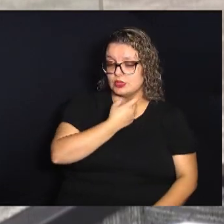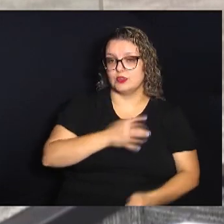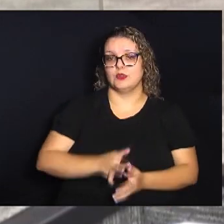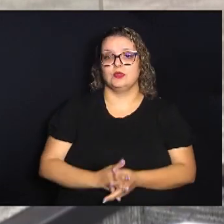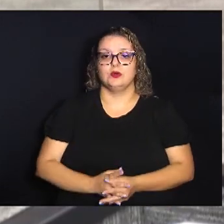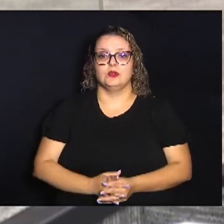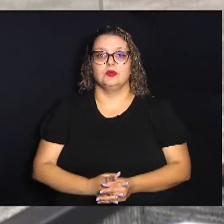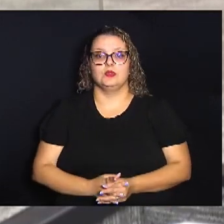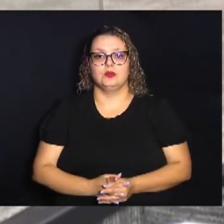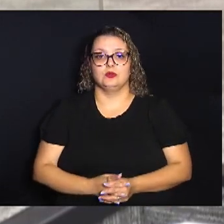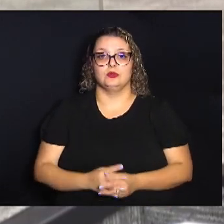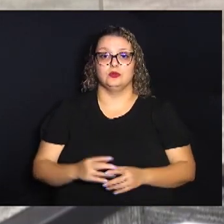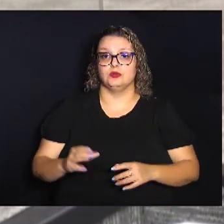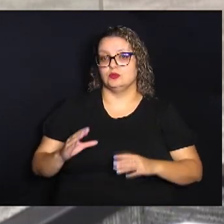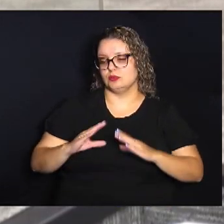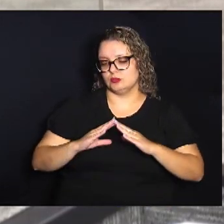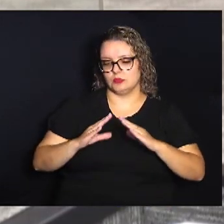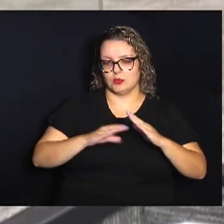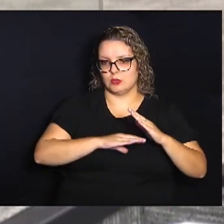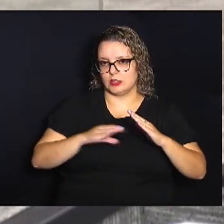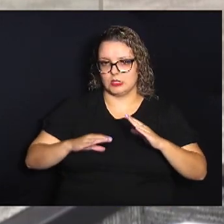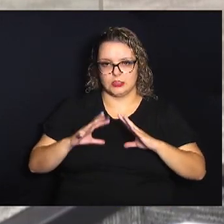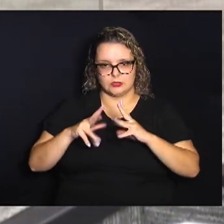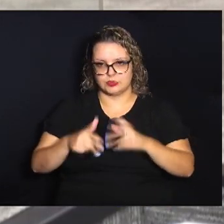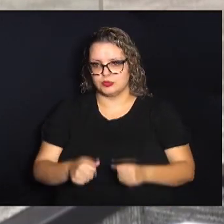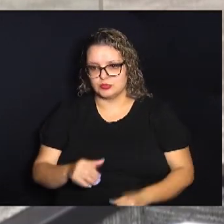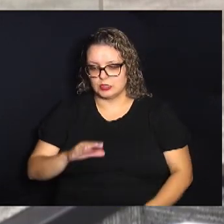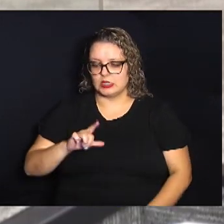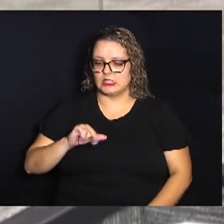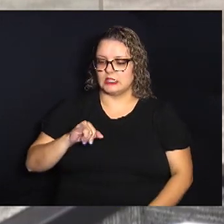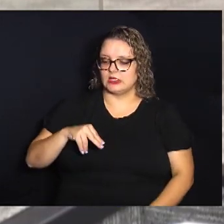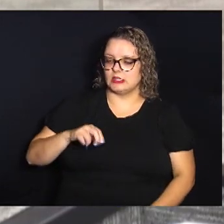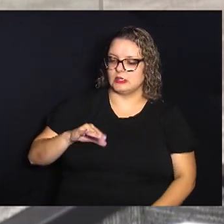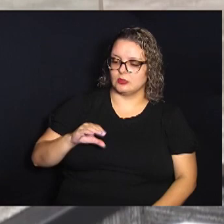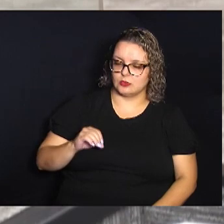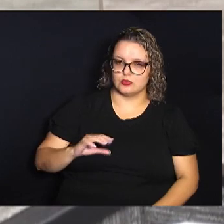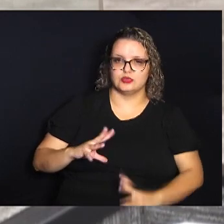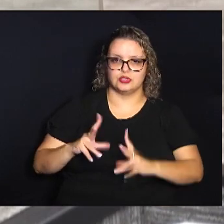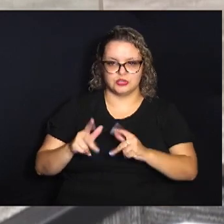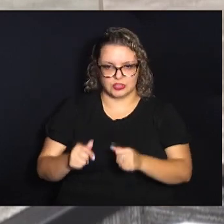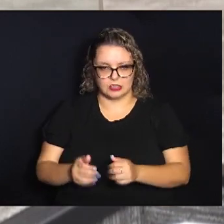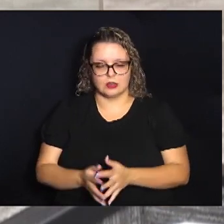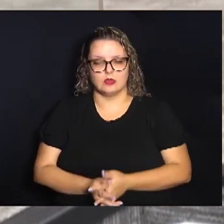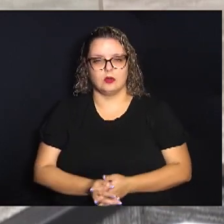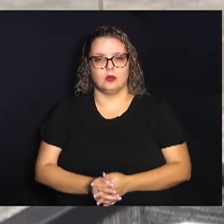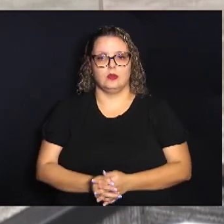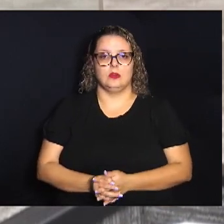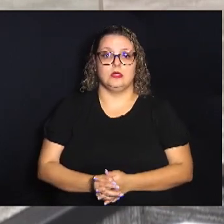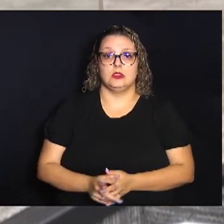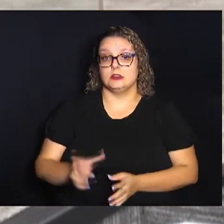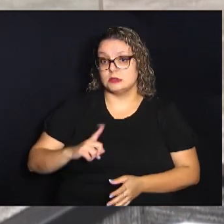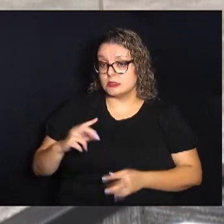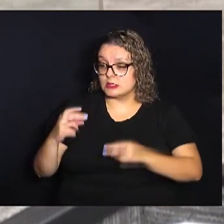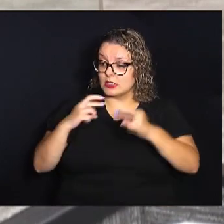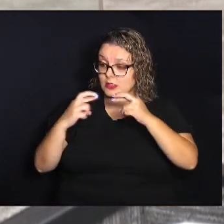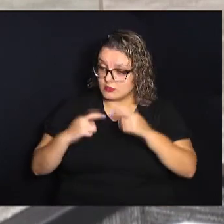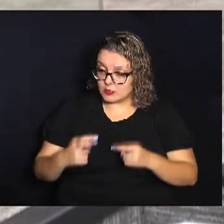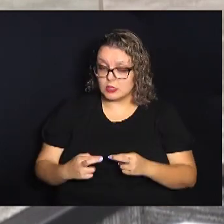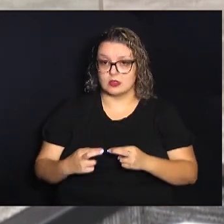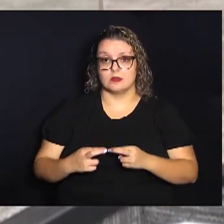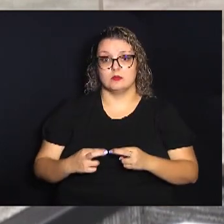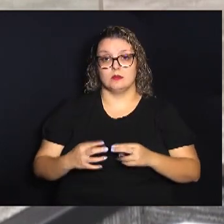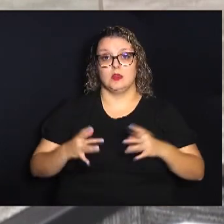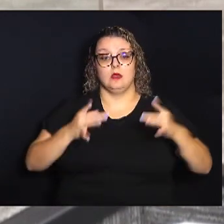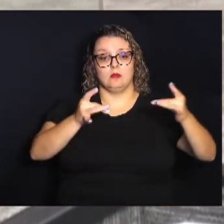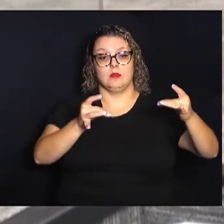do clínico geral. Então tem toda uma escala e essa escala a gente preza, a gente diz que ela tem que estar pregada para